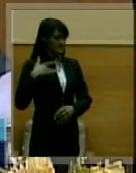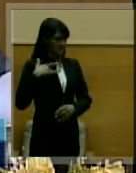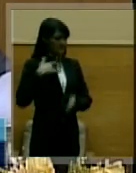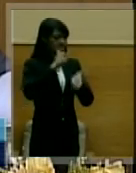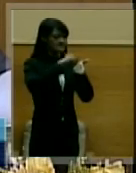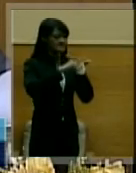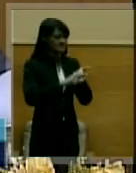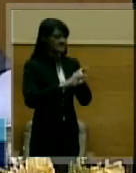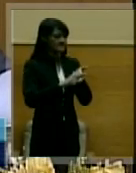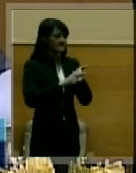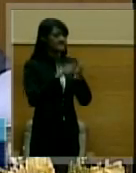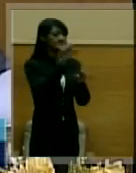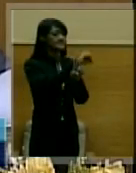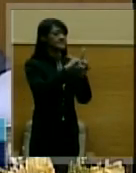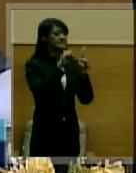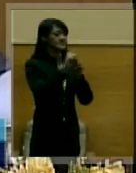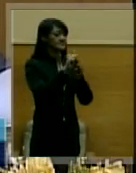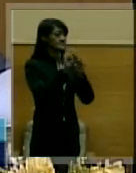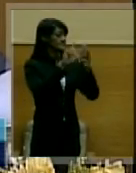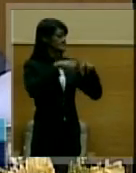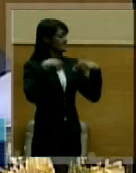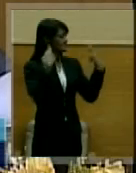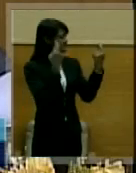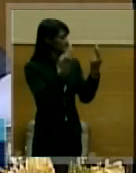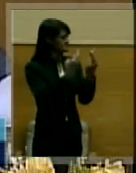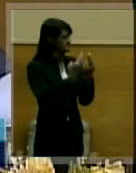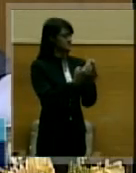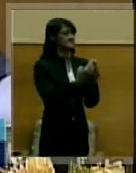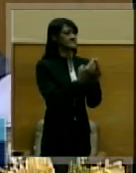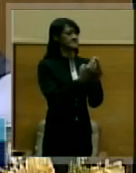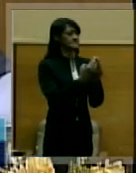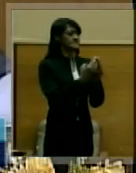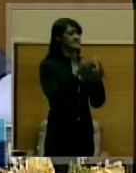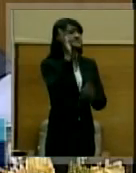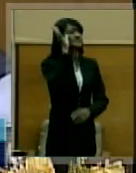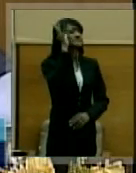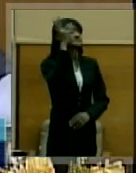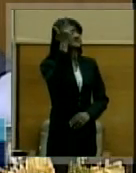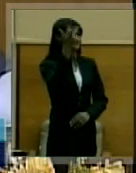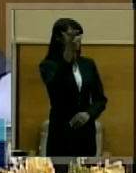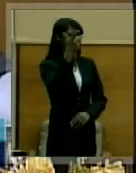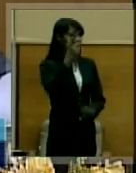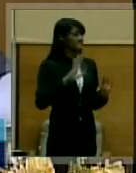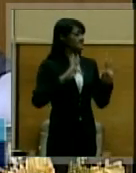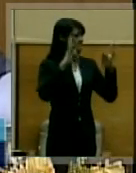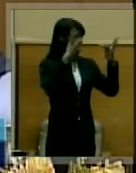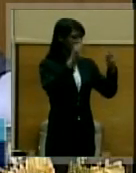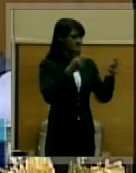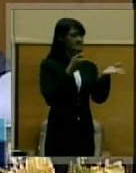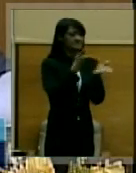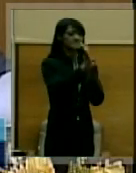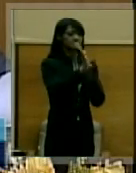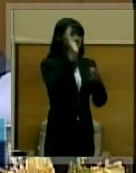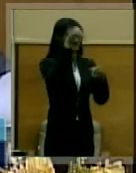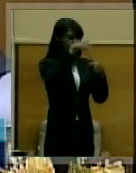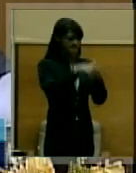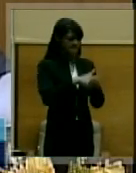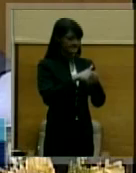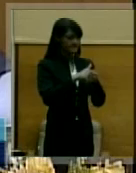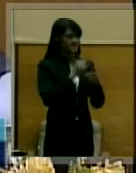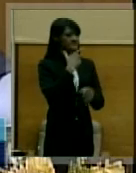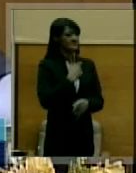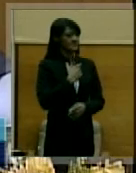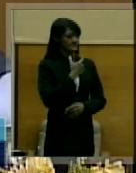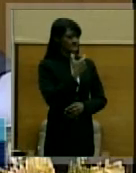e Previdência Social, em reunião extraordinária, decidem, por unanimidade, aprovar a concessão de medalha do mérito